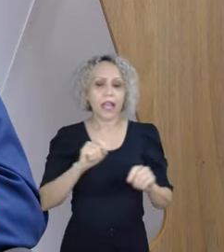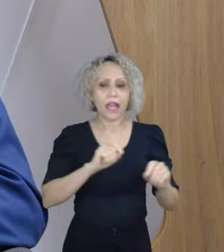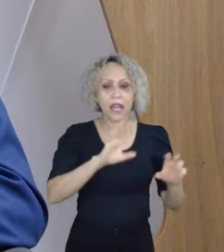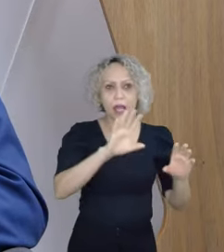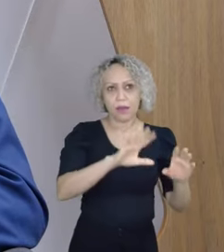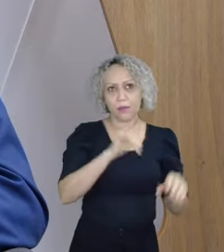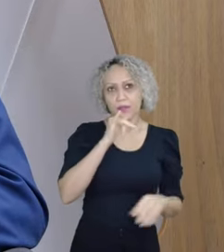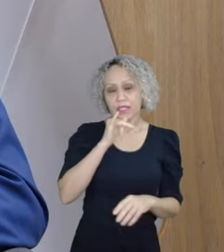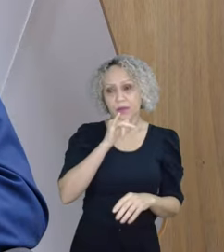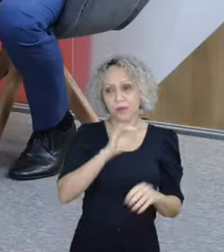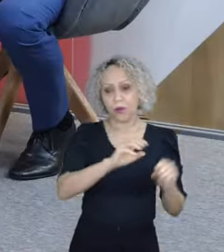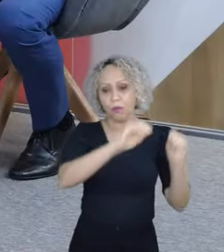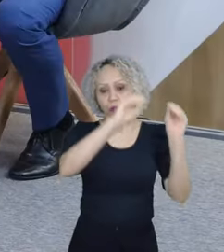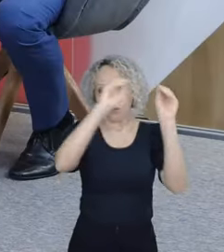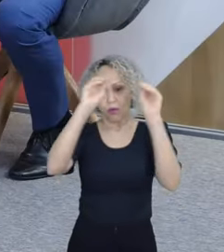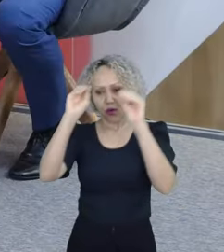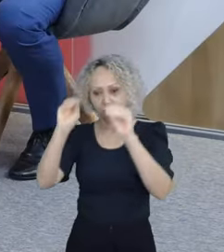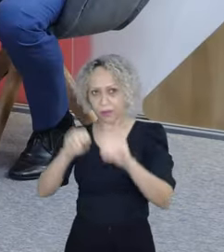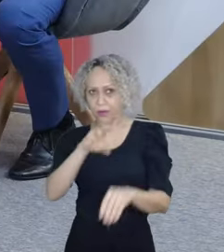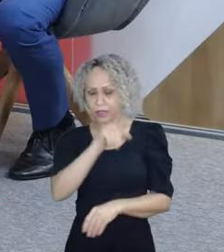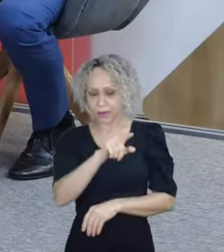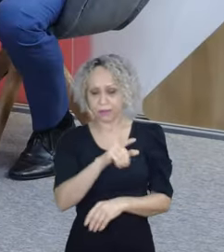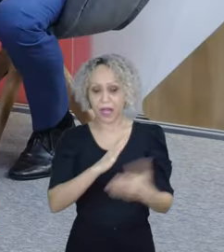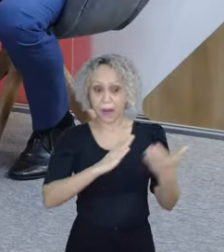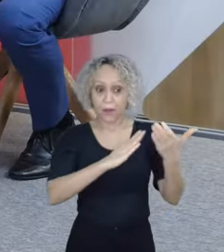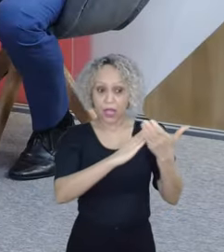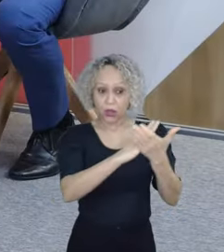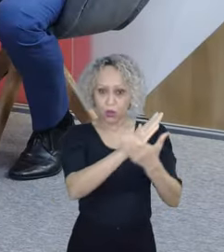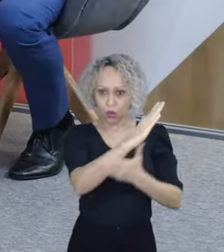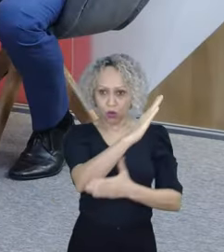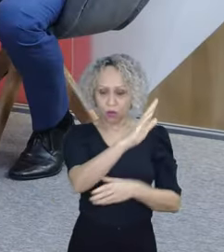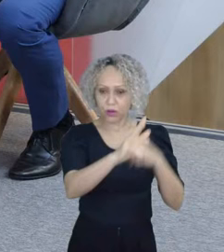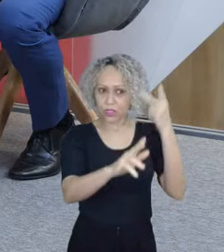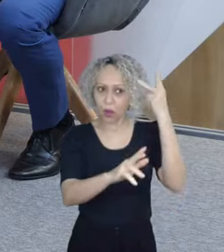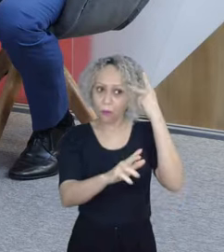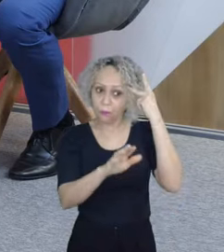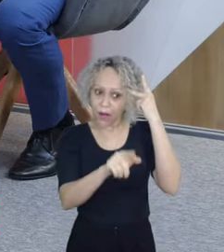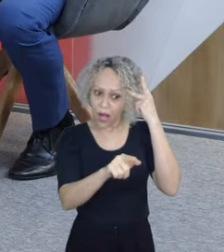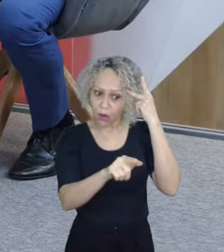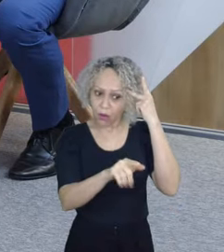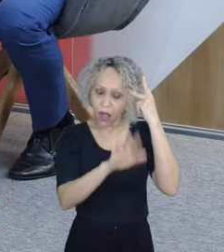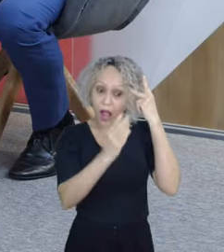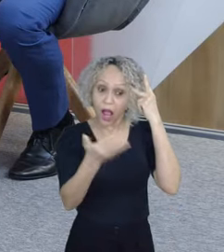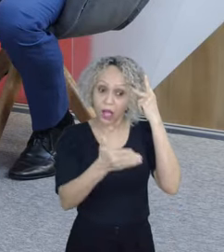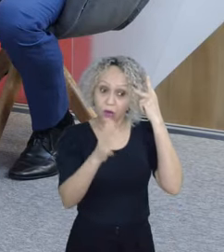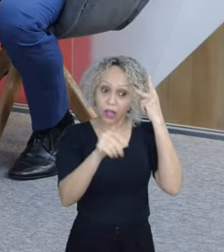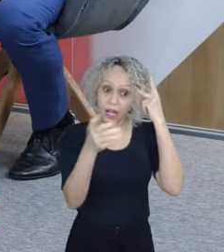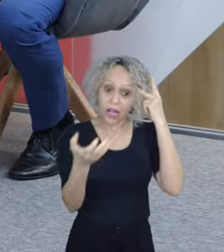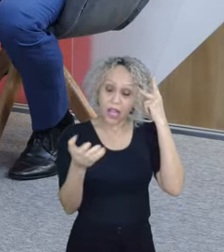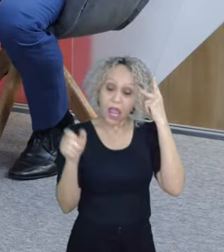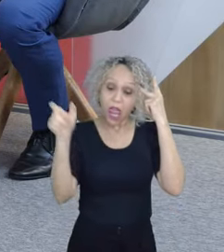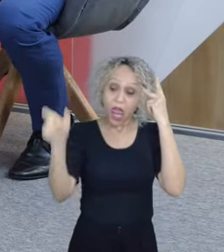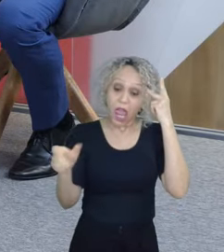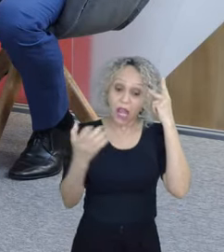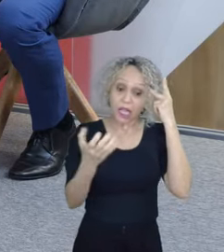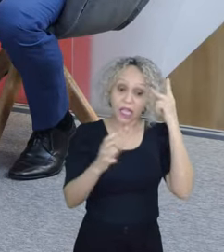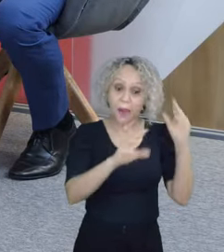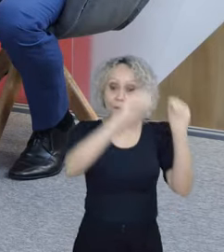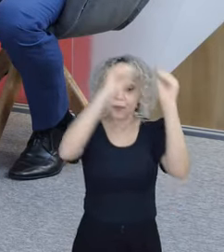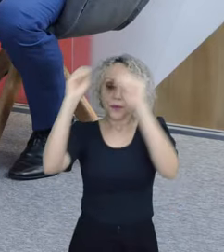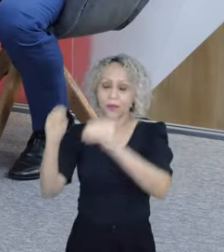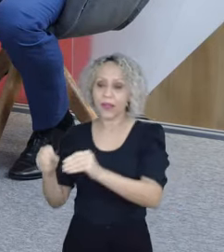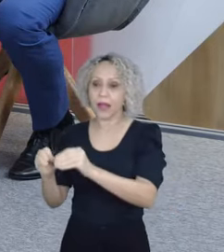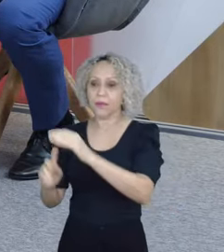lá no Paraná. Uma substituição, né? Inclusive, gente, o PL ganhou esse apelido dentro do PT de PL